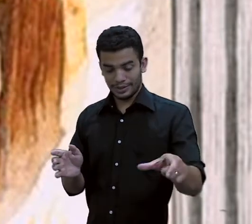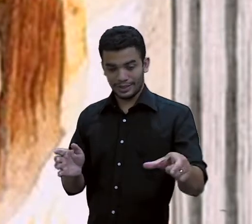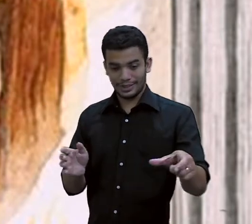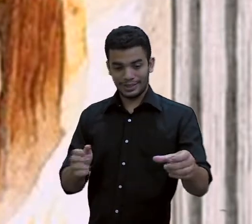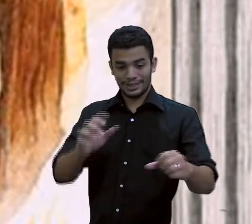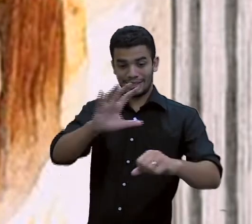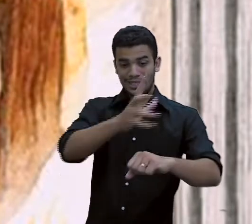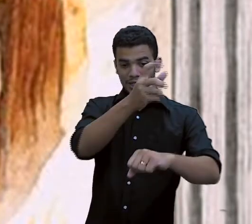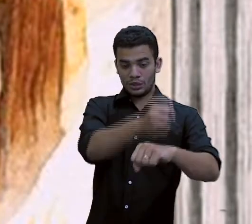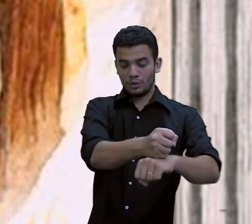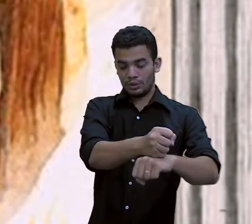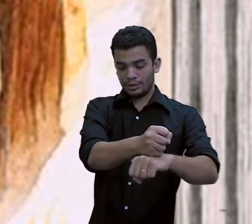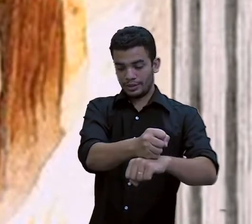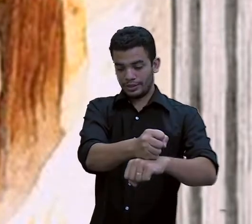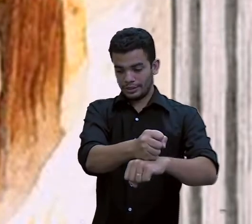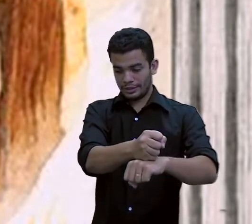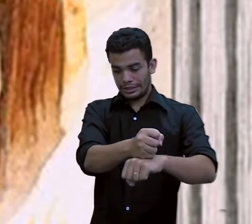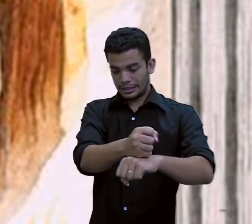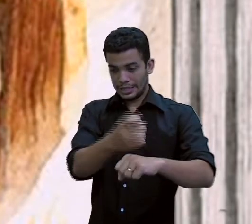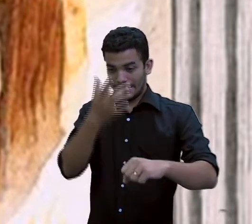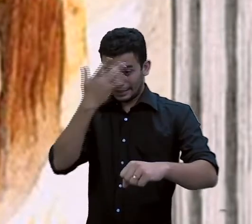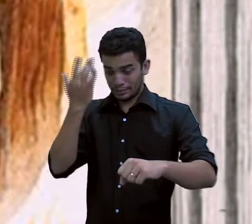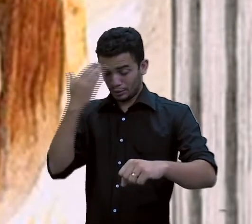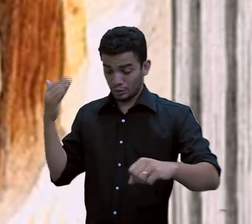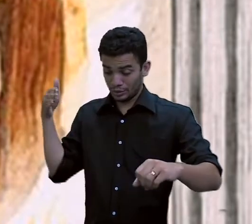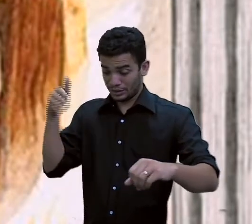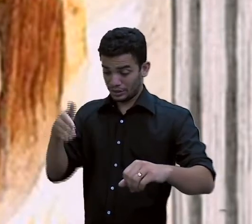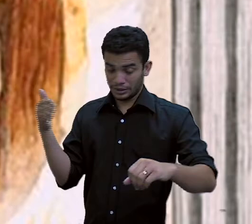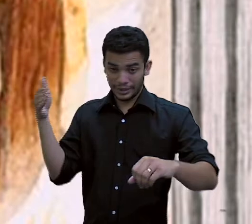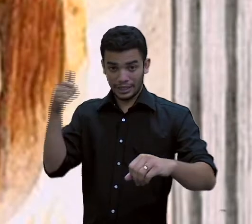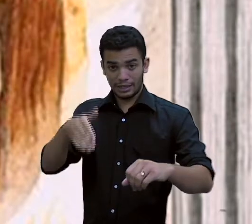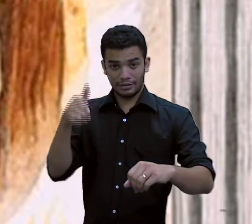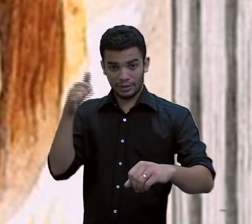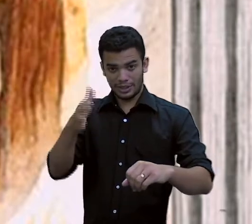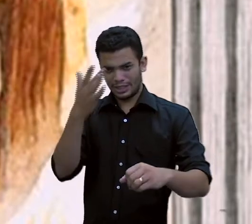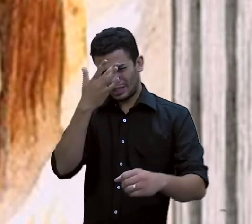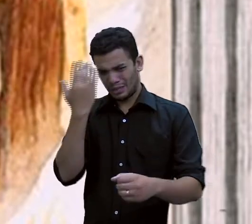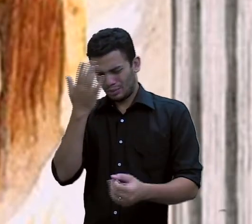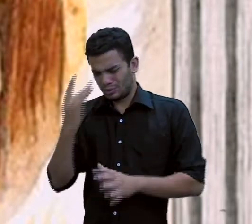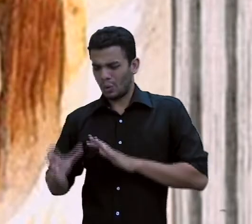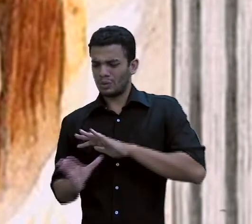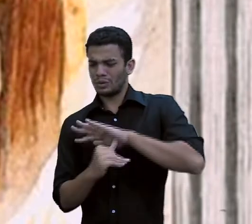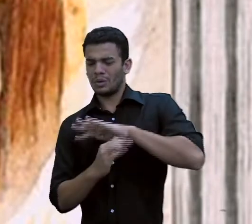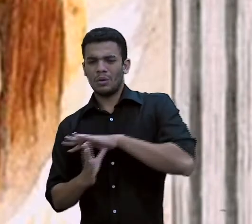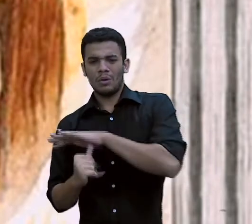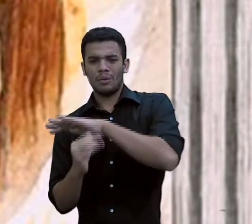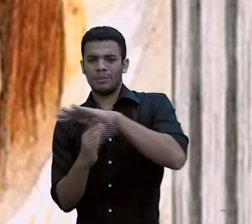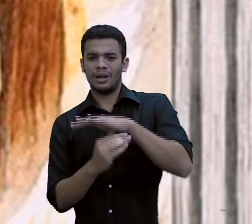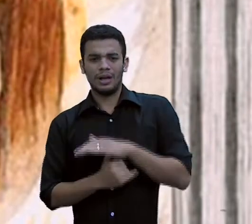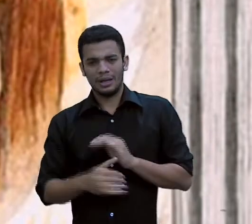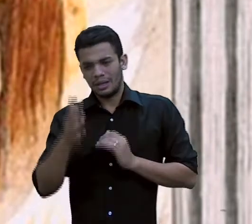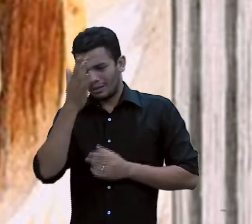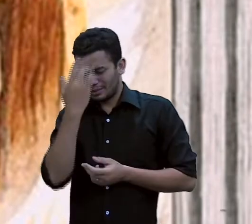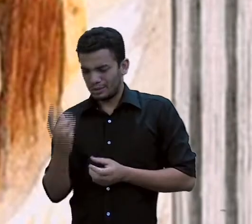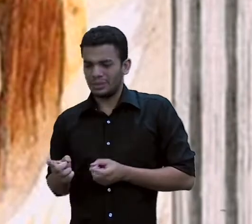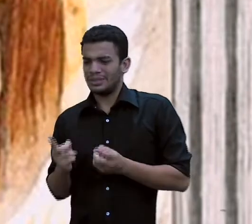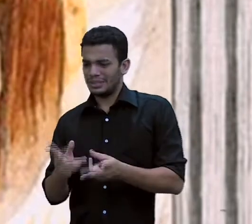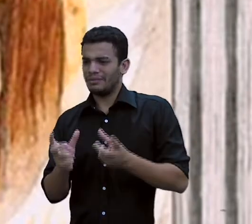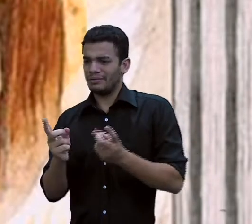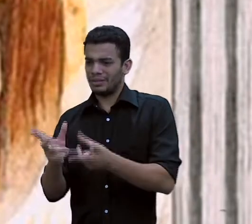e farinha vinham até Sacramento desde Pernambuco, Bahia, São Paulo e até mesmo de